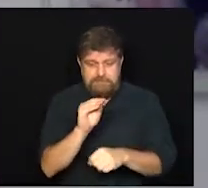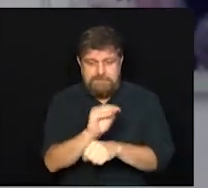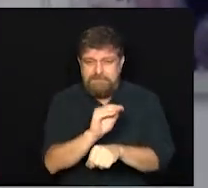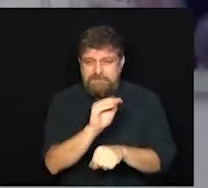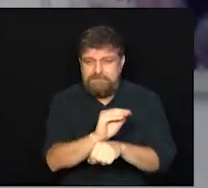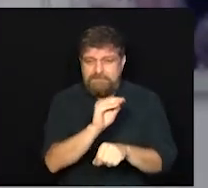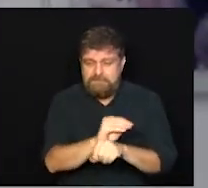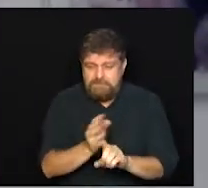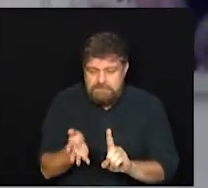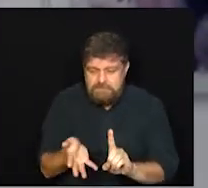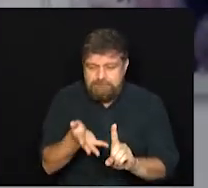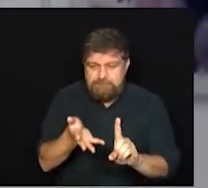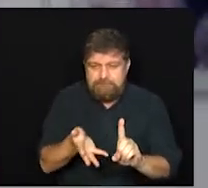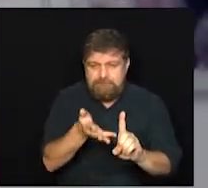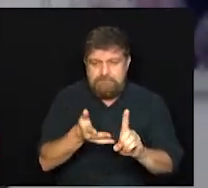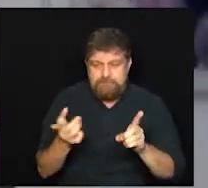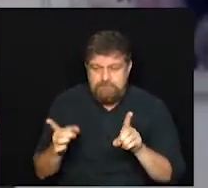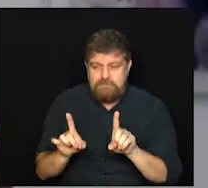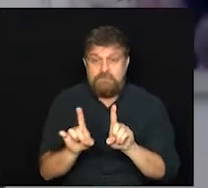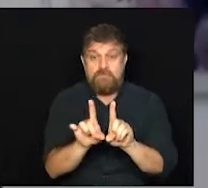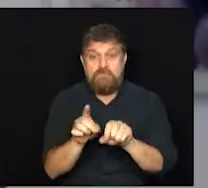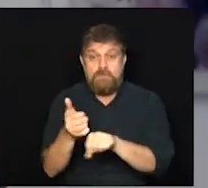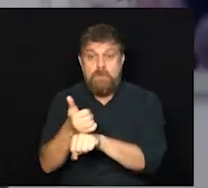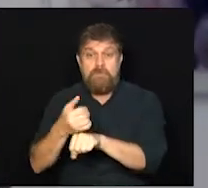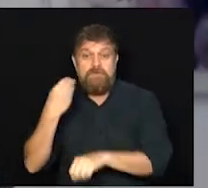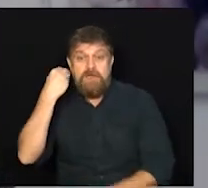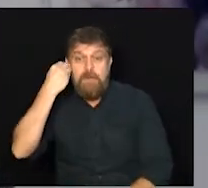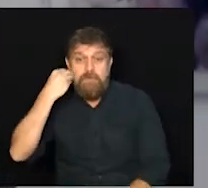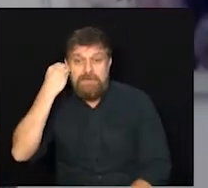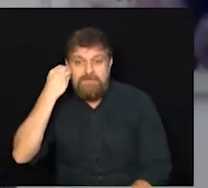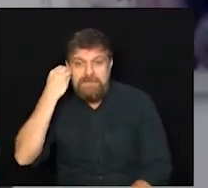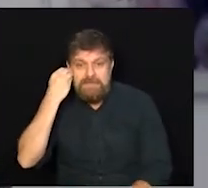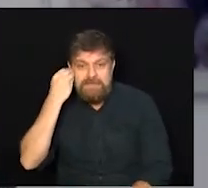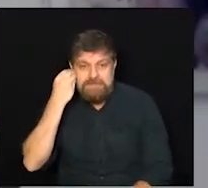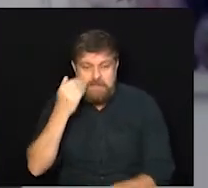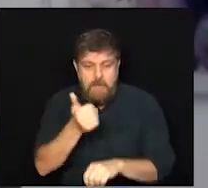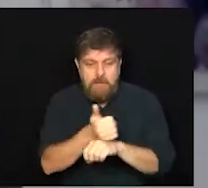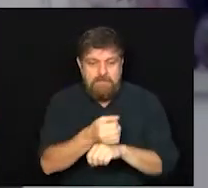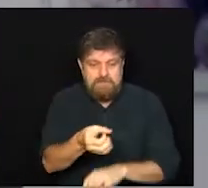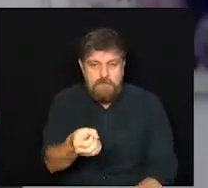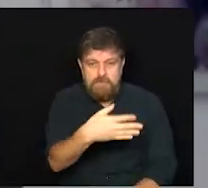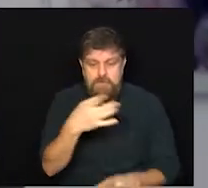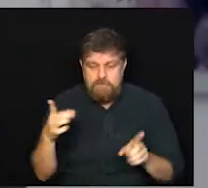primeiros tempos do exercício profissional. E isso vale para tudo,